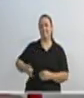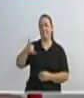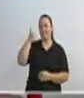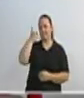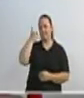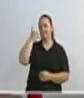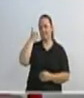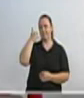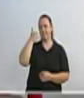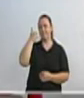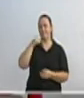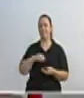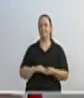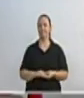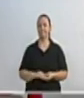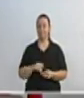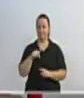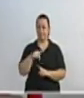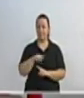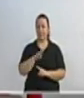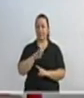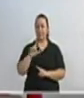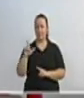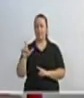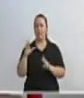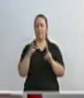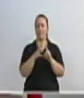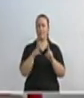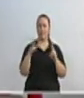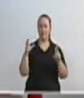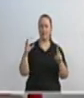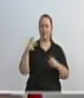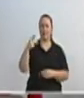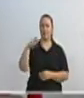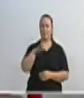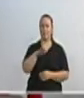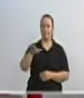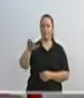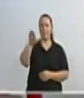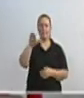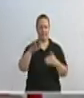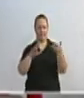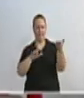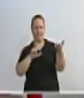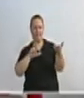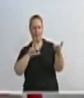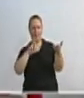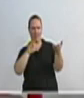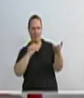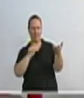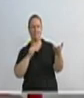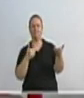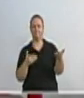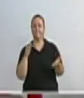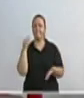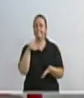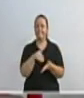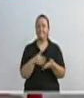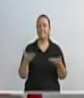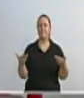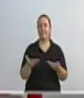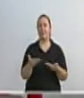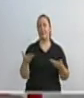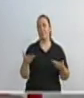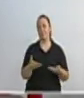móvel. Em Blumenau, o caso da Velha Grande, do Progresso, né, Lula? Que também até hoje, né, a comunidade espera